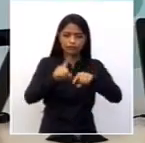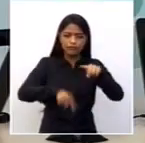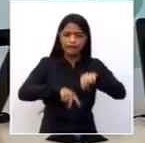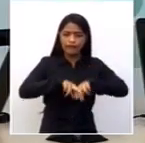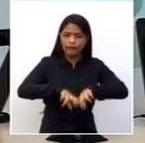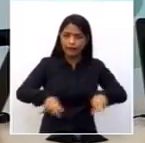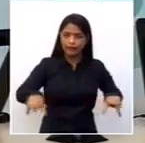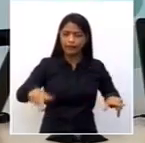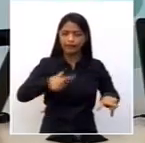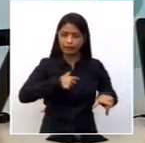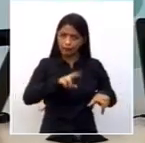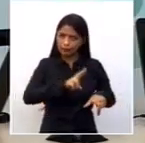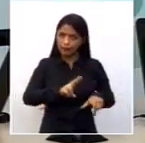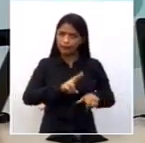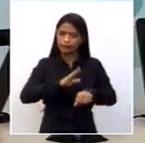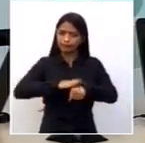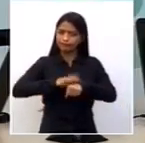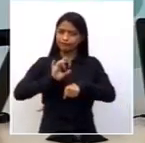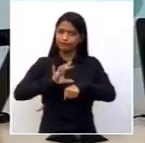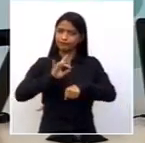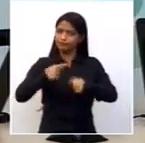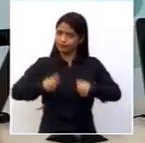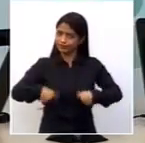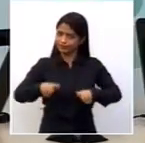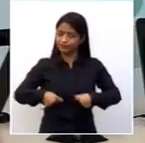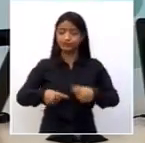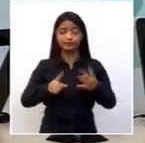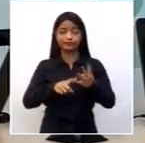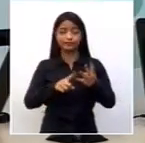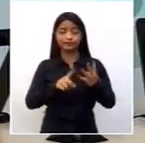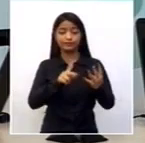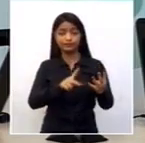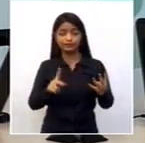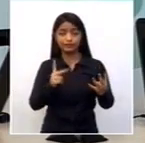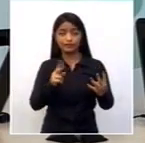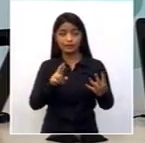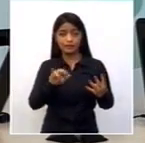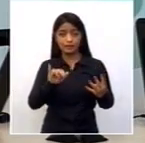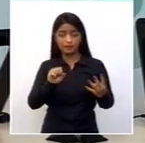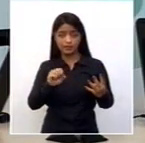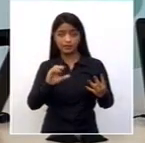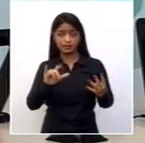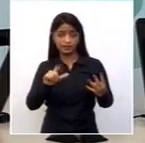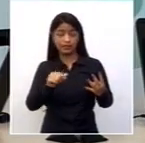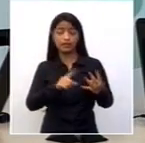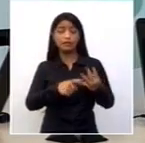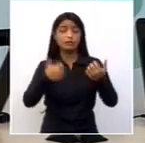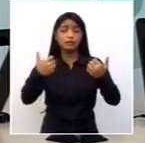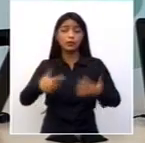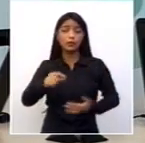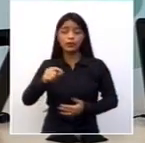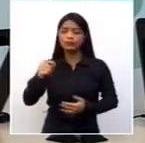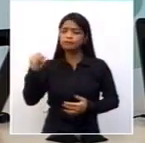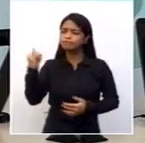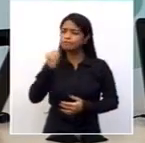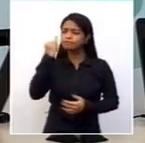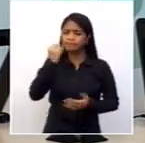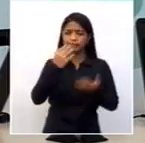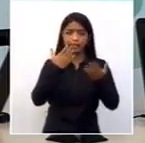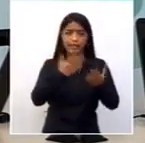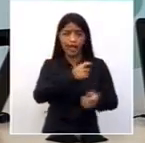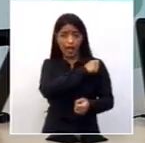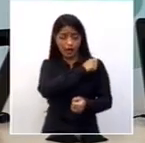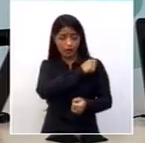mesmo, professora. E a professora Priscila, ela destaca a questão da valorização do empenho do